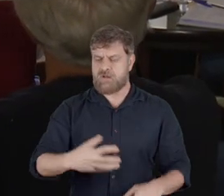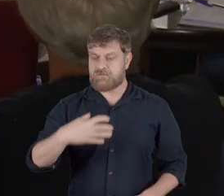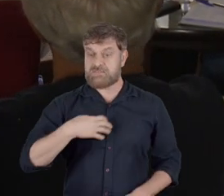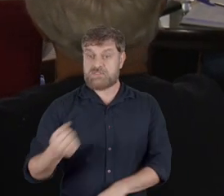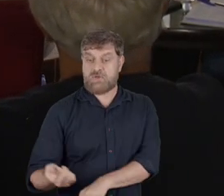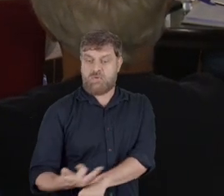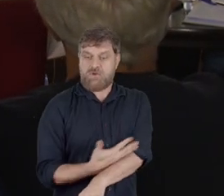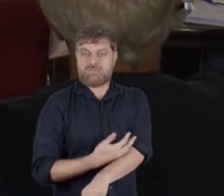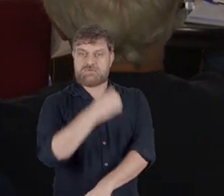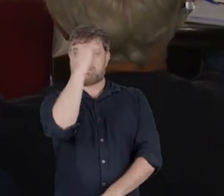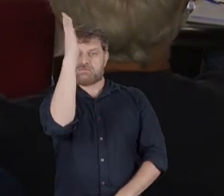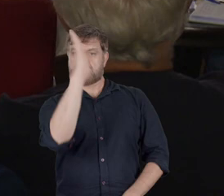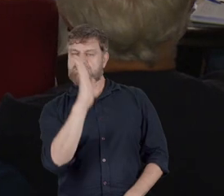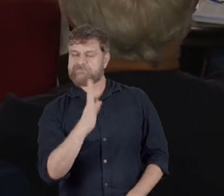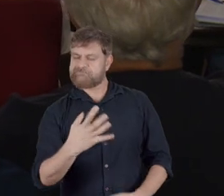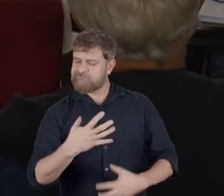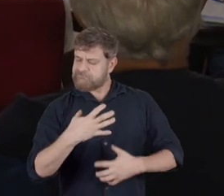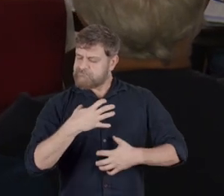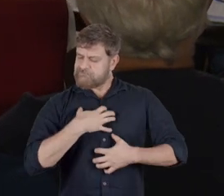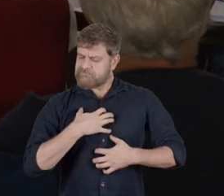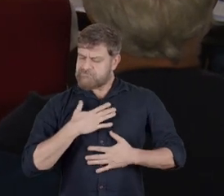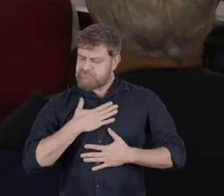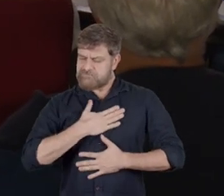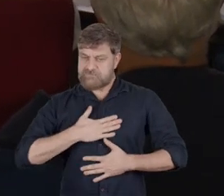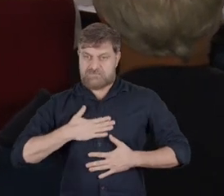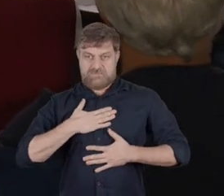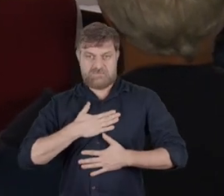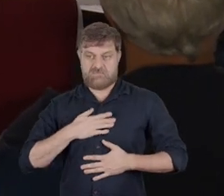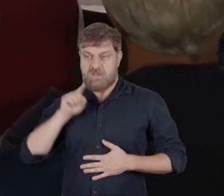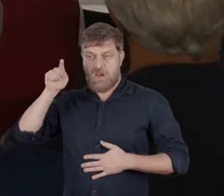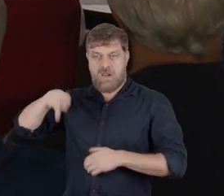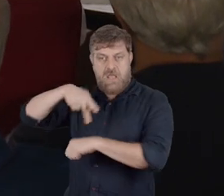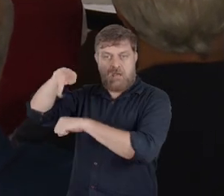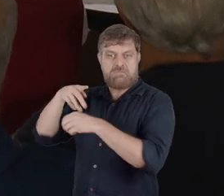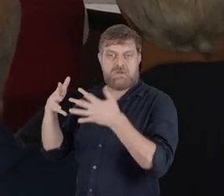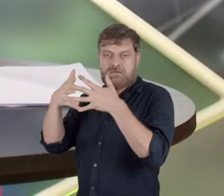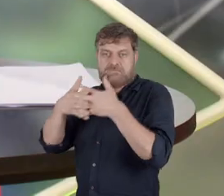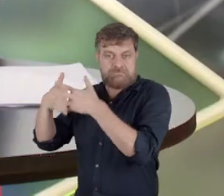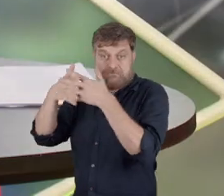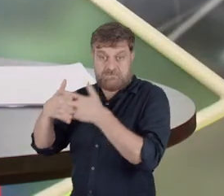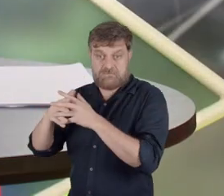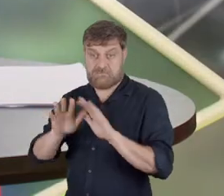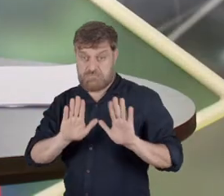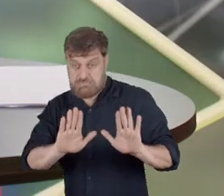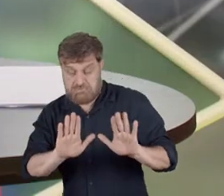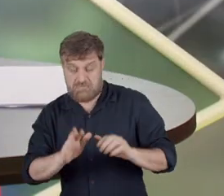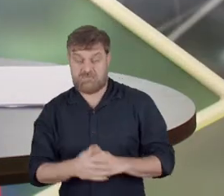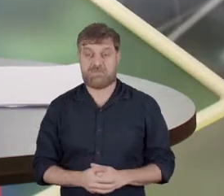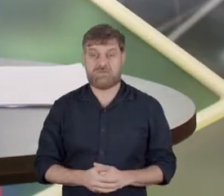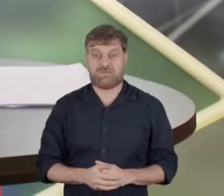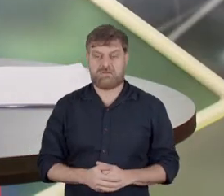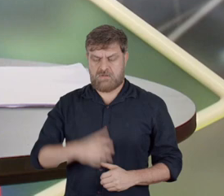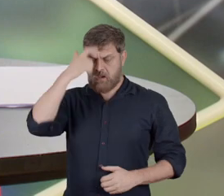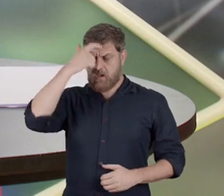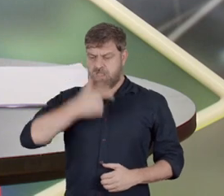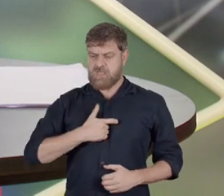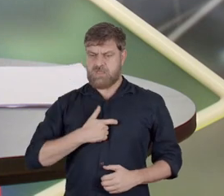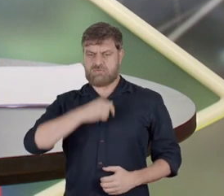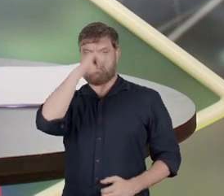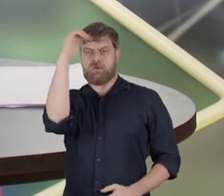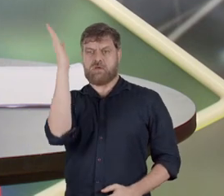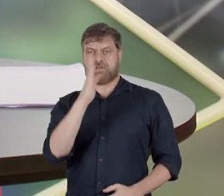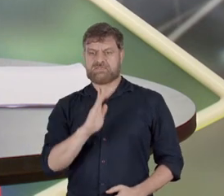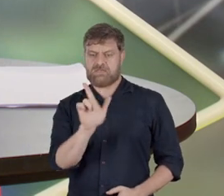brasileira um crepúsculo nos Dardanelos ou uma eleição nos Estados Unidos. A questão não é ser brasileiro